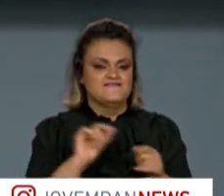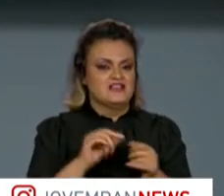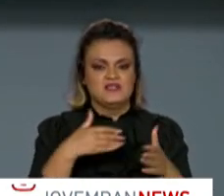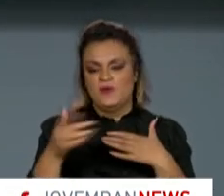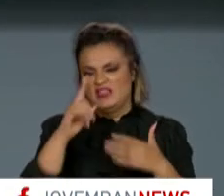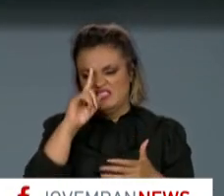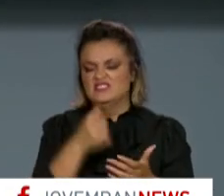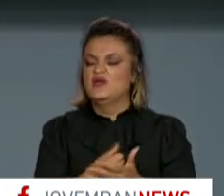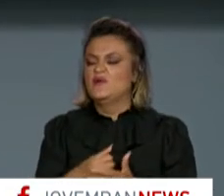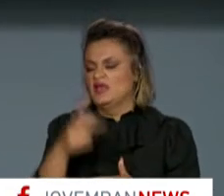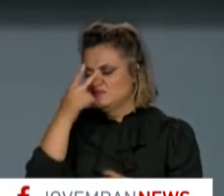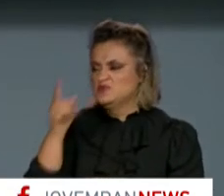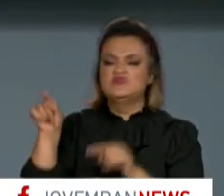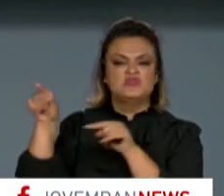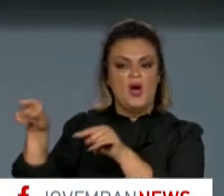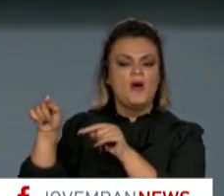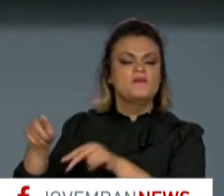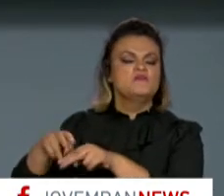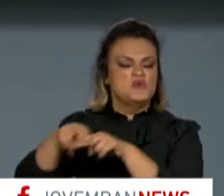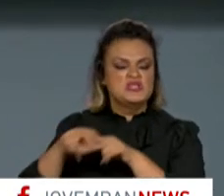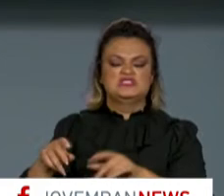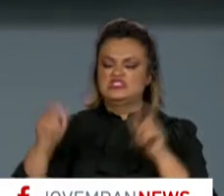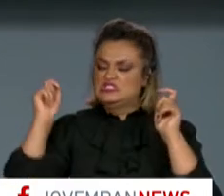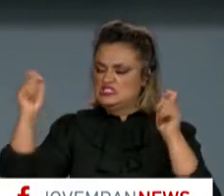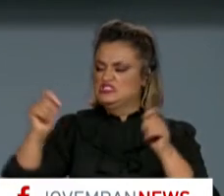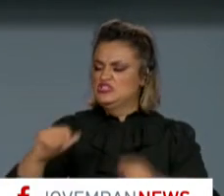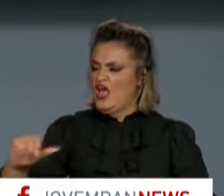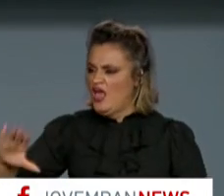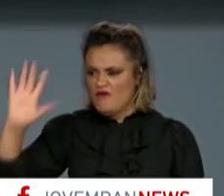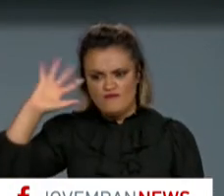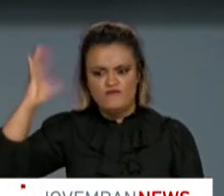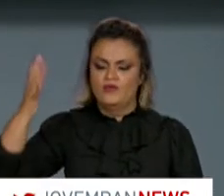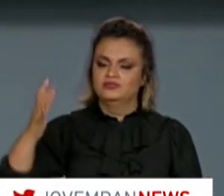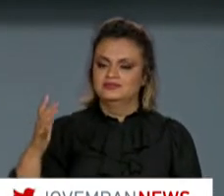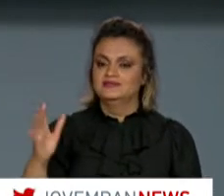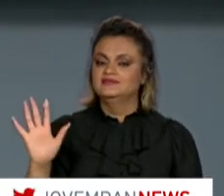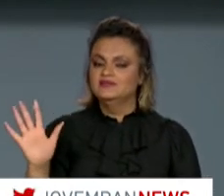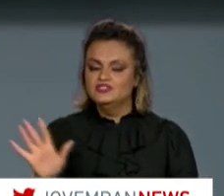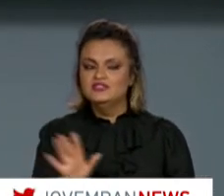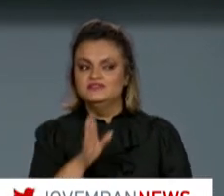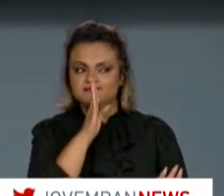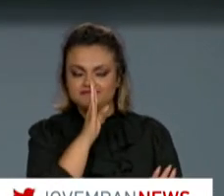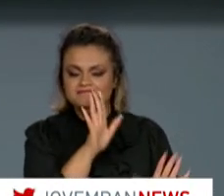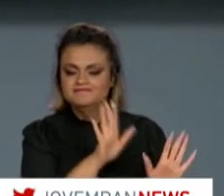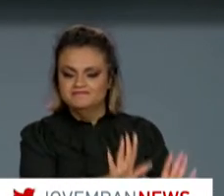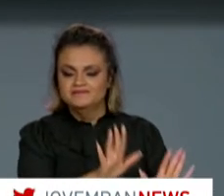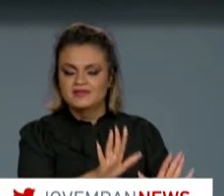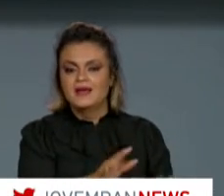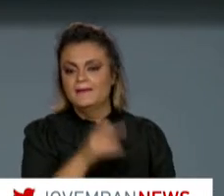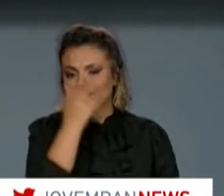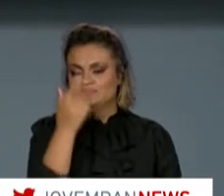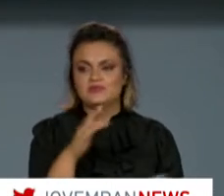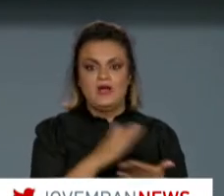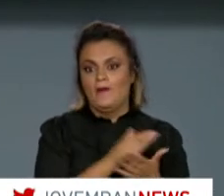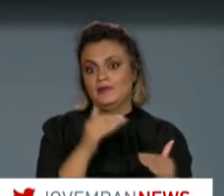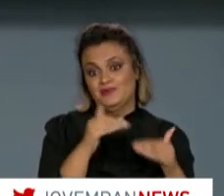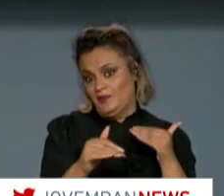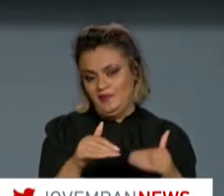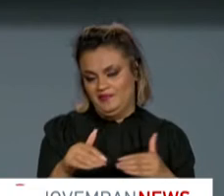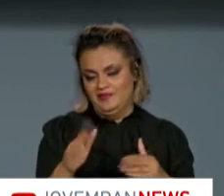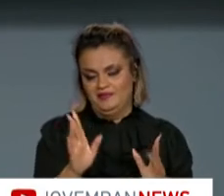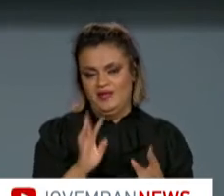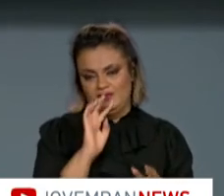né, as pessoas que estavam eventualmente desagradadas pelo resultado